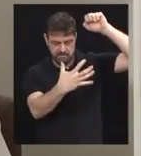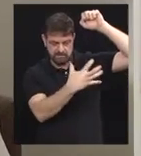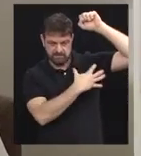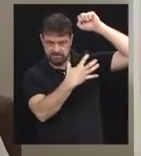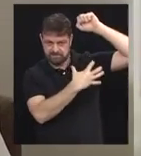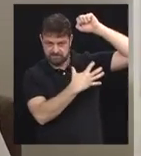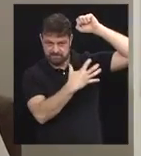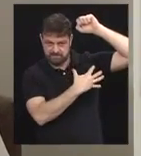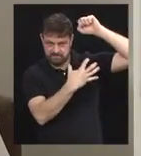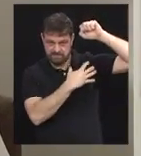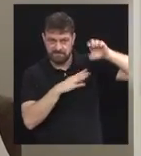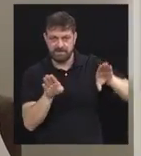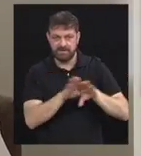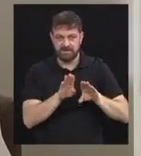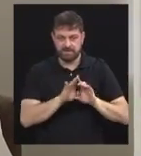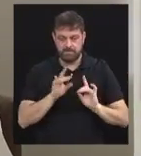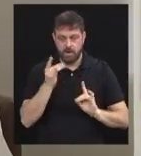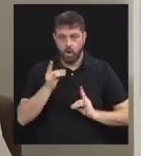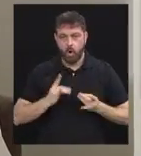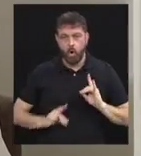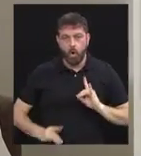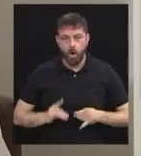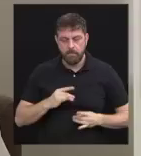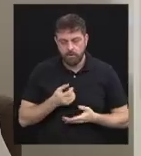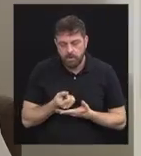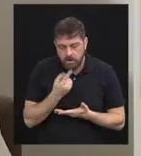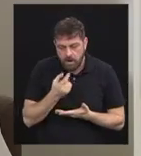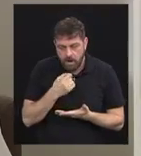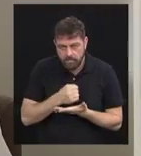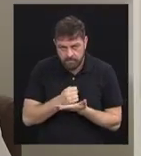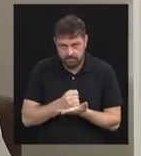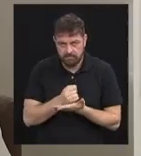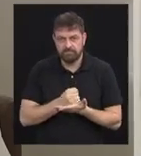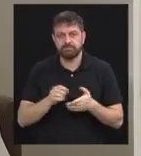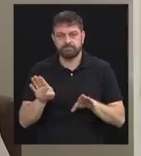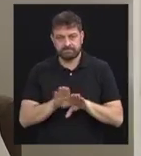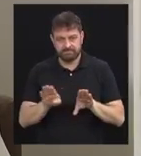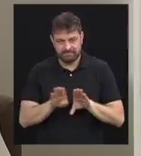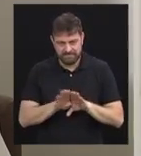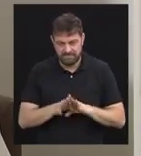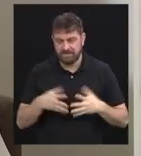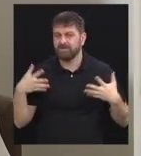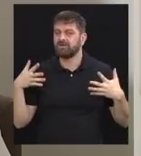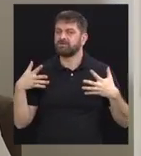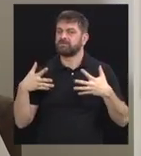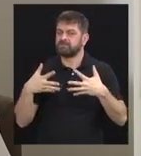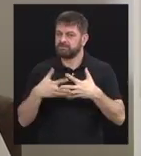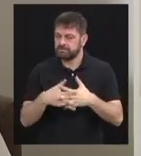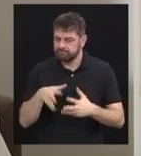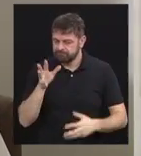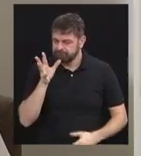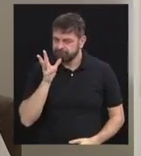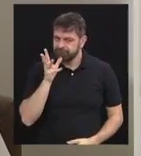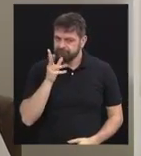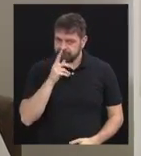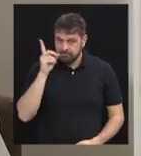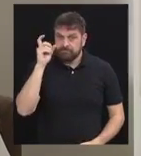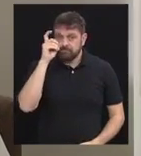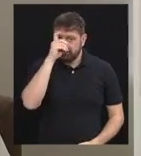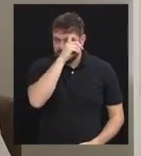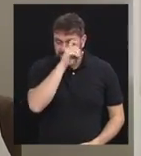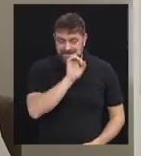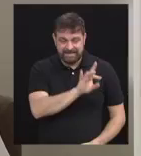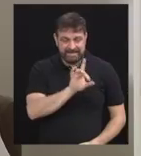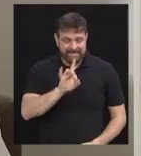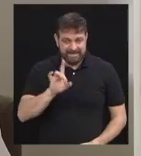radioterapia, a quimioterapia e a hormonioterapia estariam indicados. Então, é um tratamento bastante complexo, ele depende de